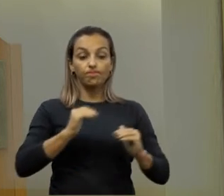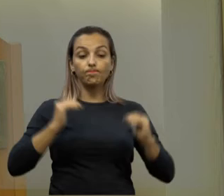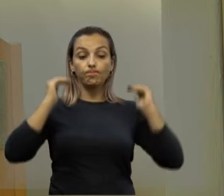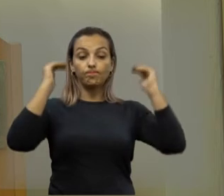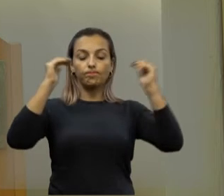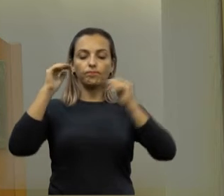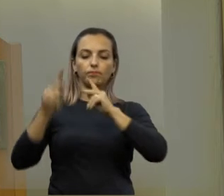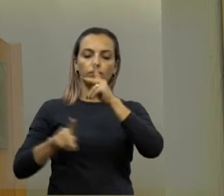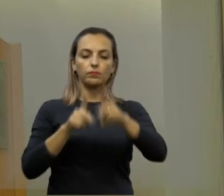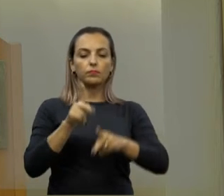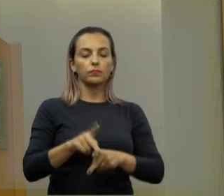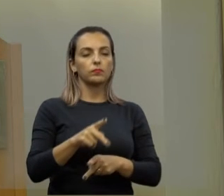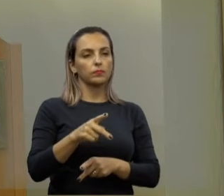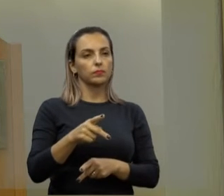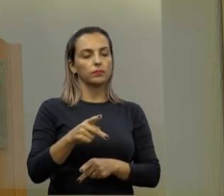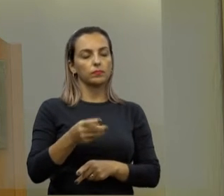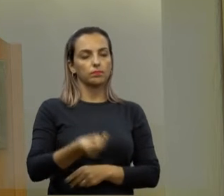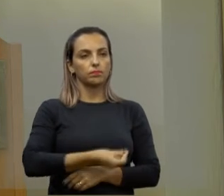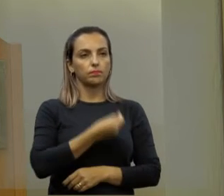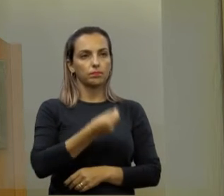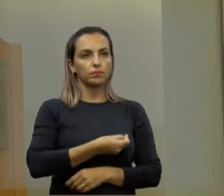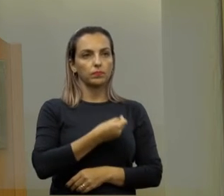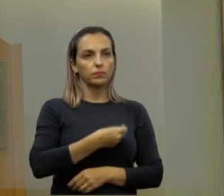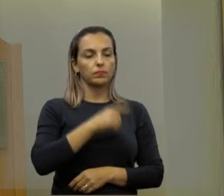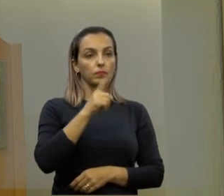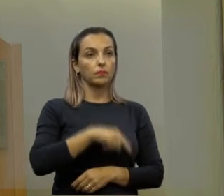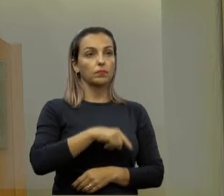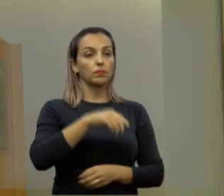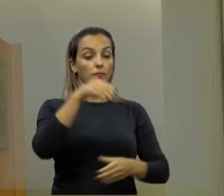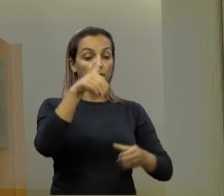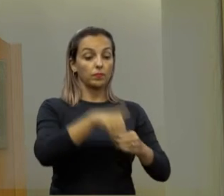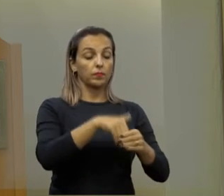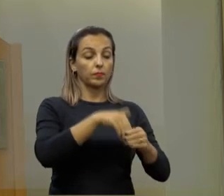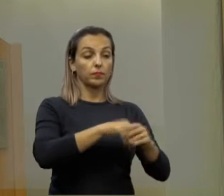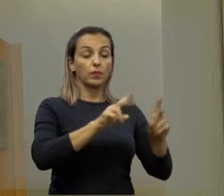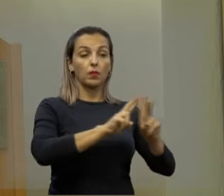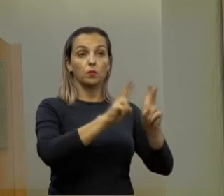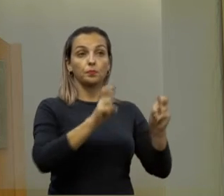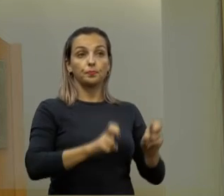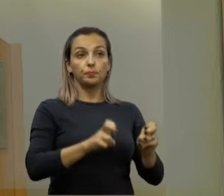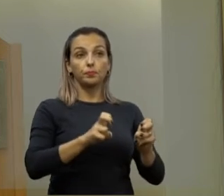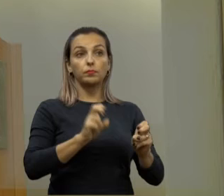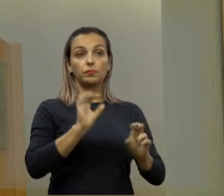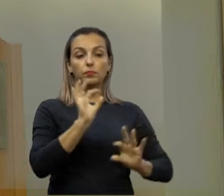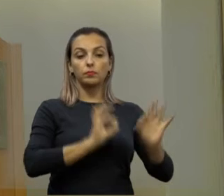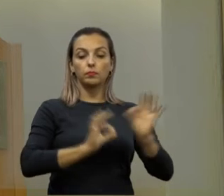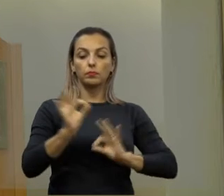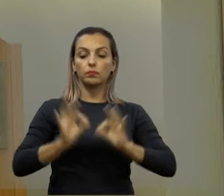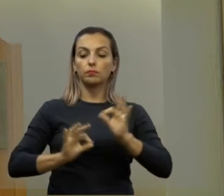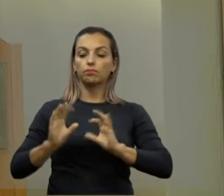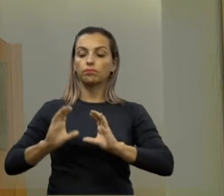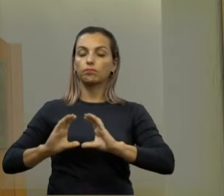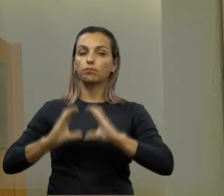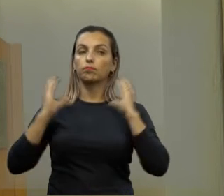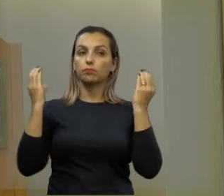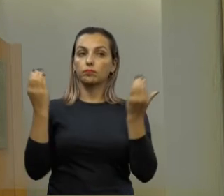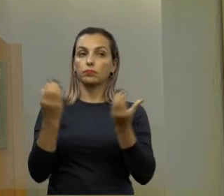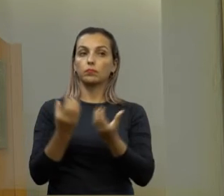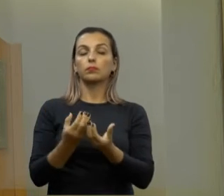Participação Popular e o que foi votado e construído nesta conferência